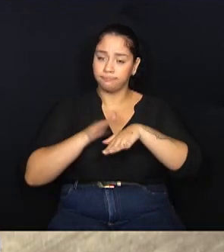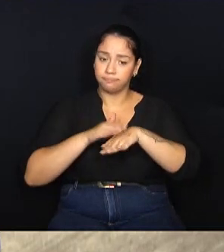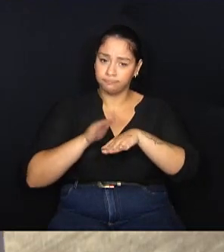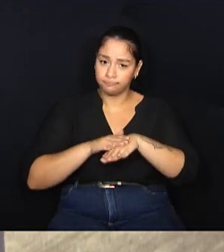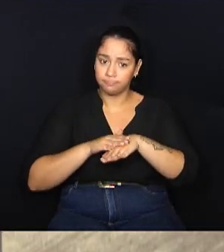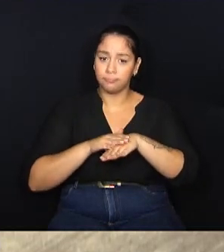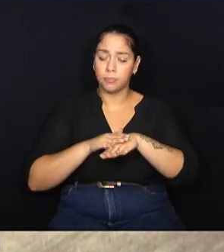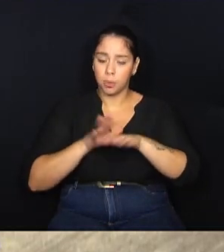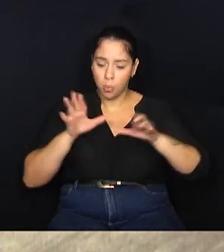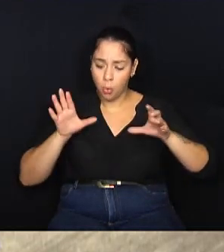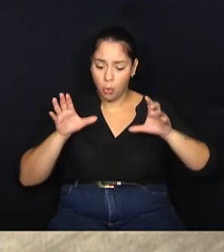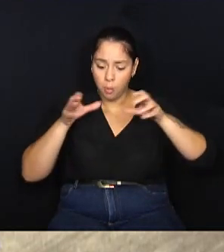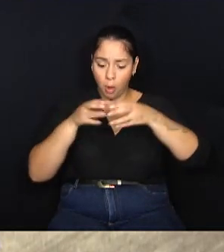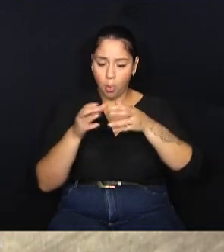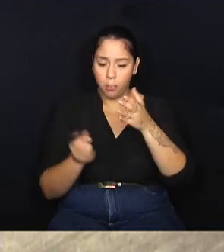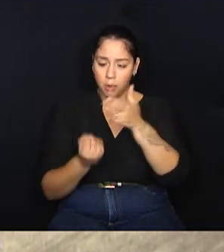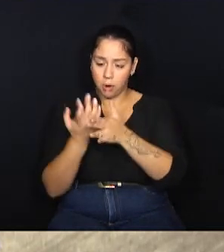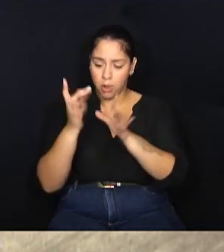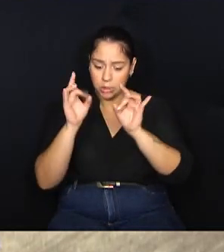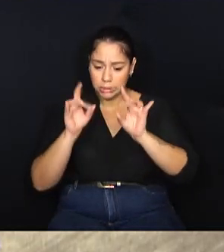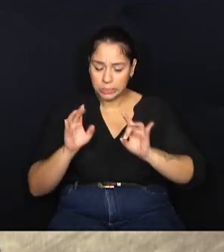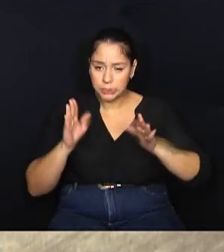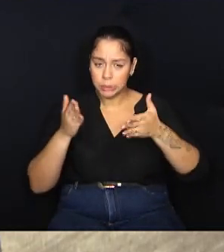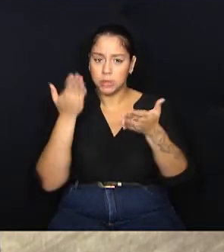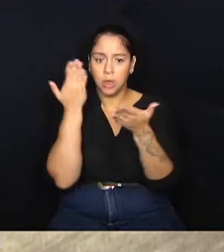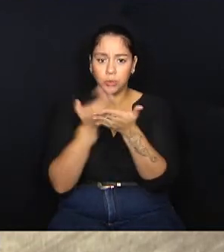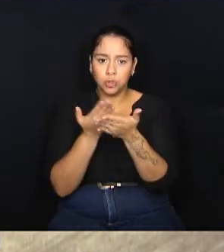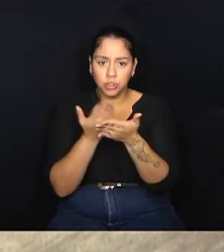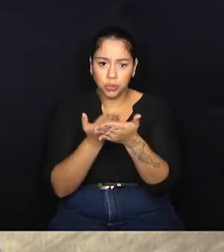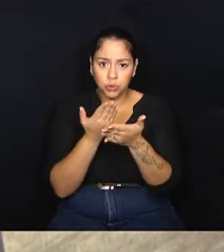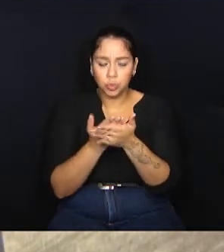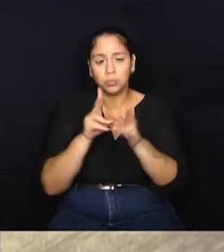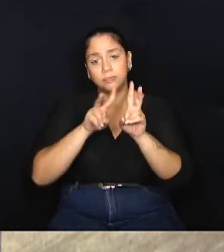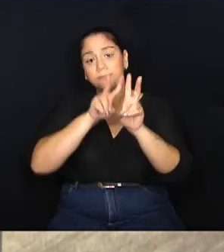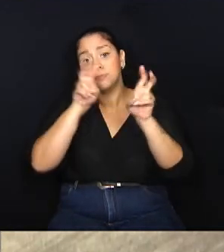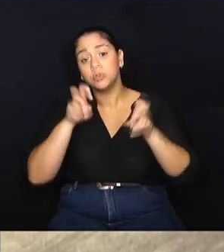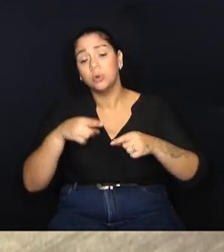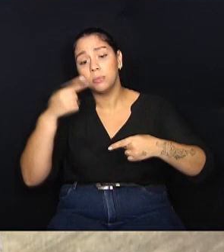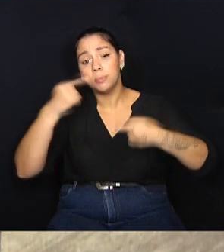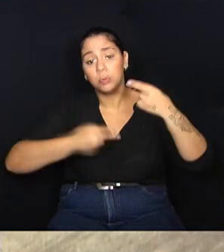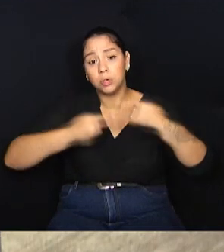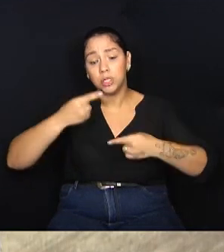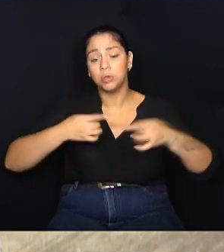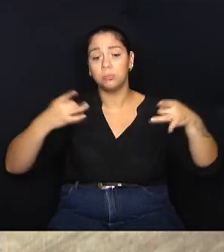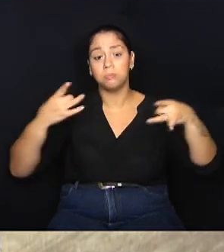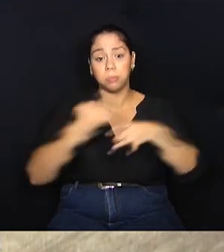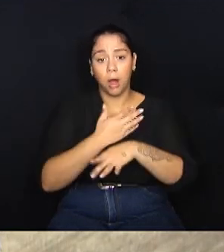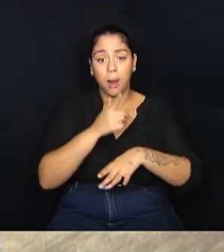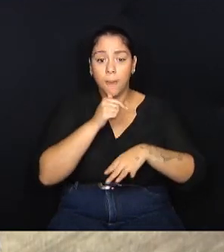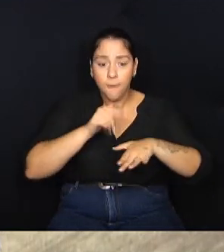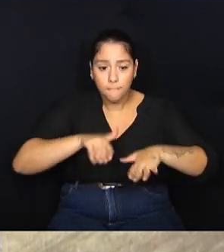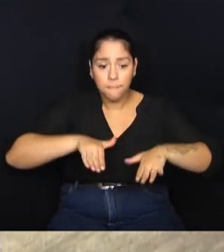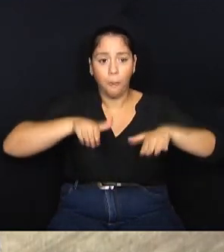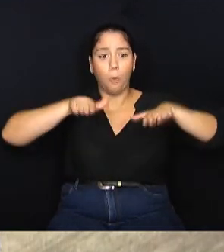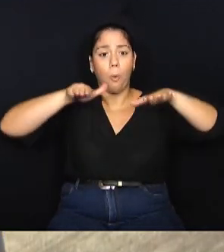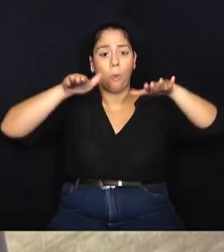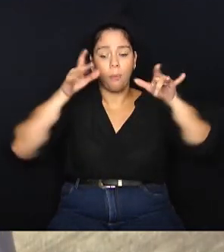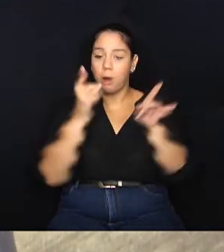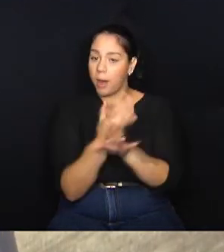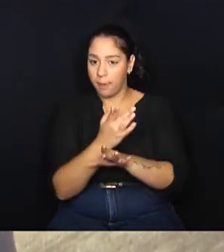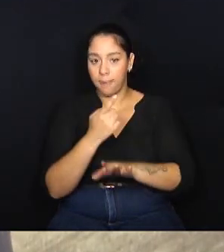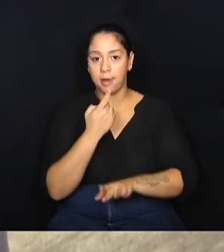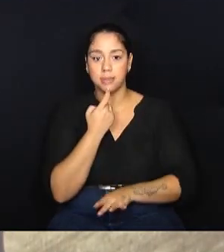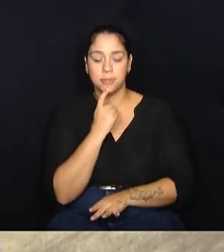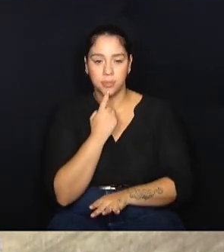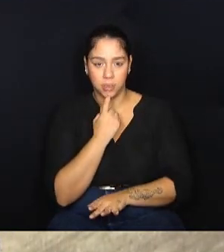uma comissão especial de estudos sobre políticas de combate à enchente na cidade de Campinas